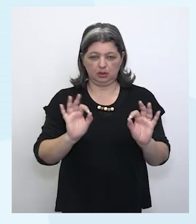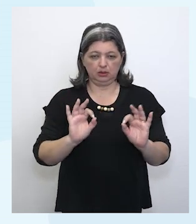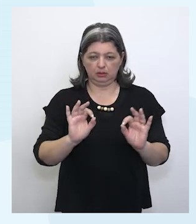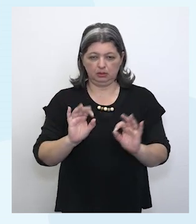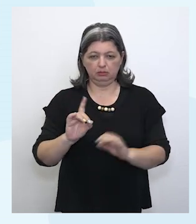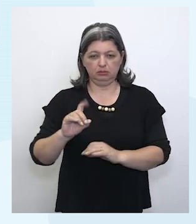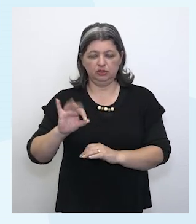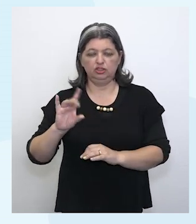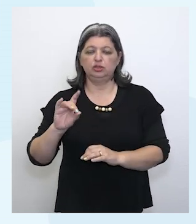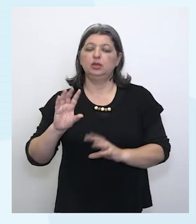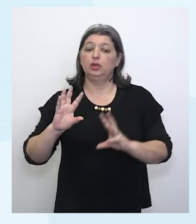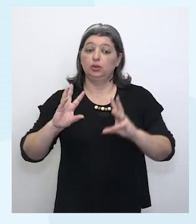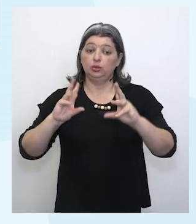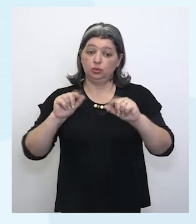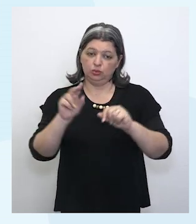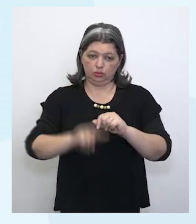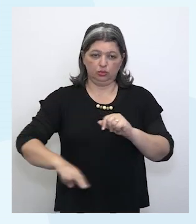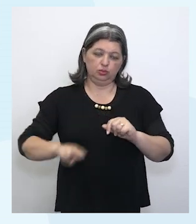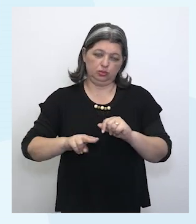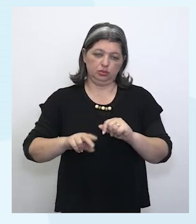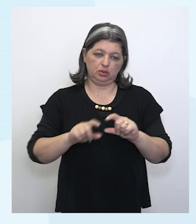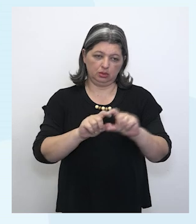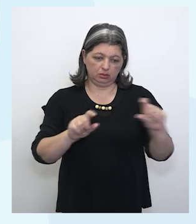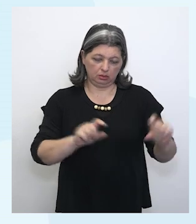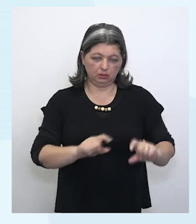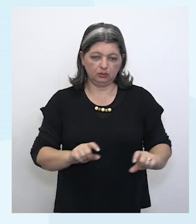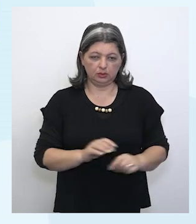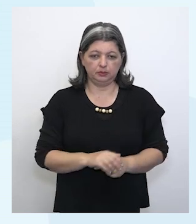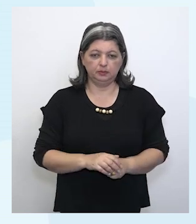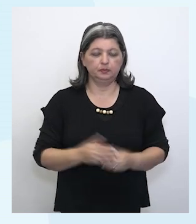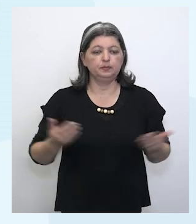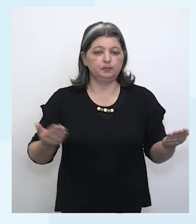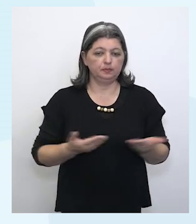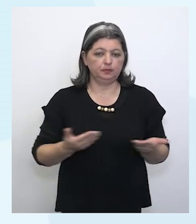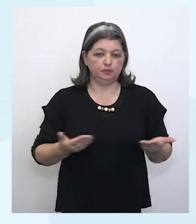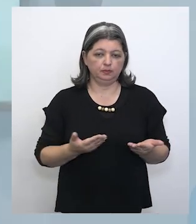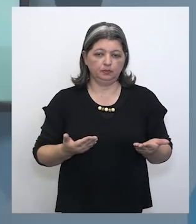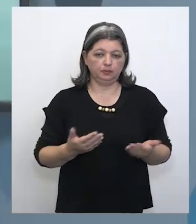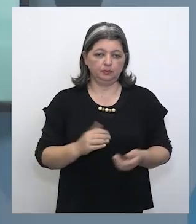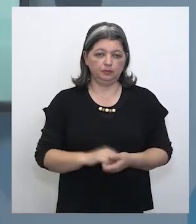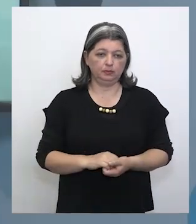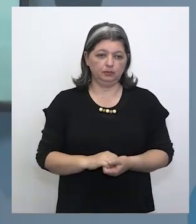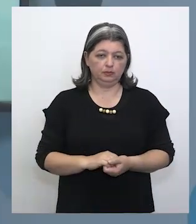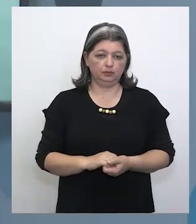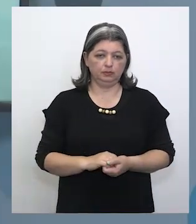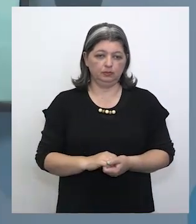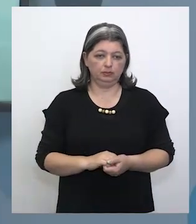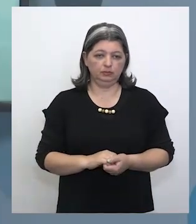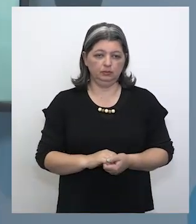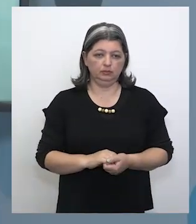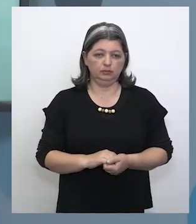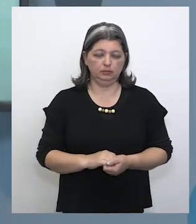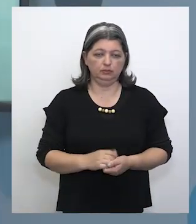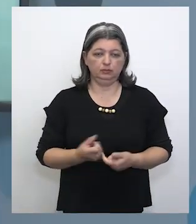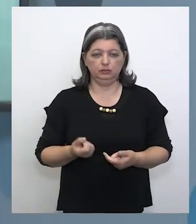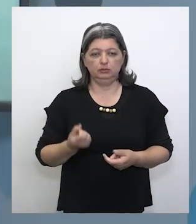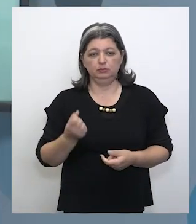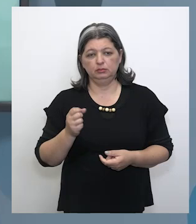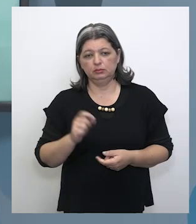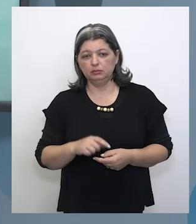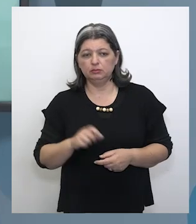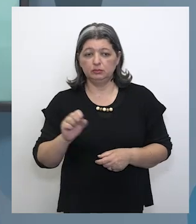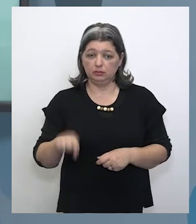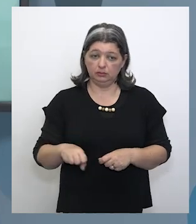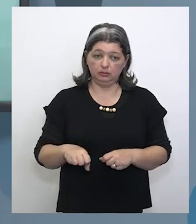todo mundo. Ou seja, né, Érica? O presente a gente tem essa divisão aí com o do e o does. He, she, it, does.